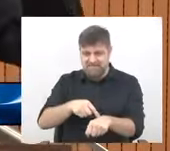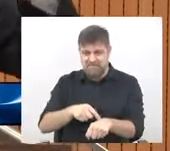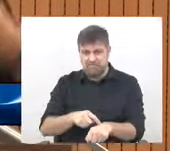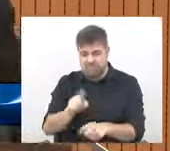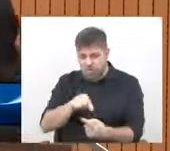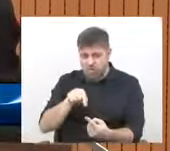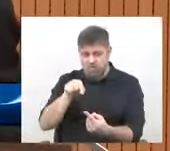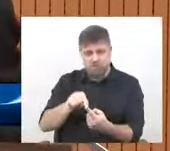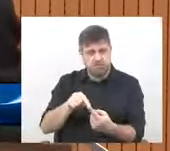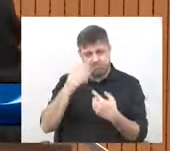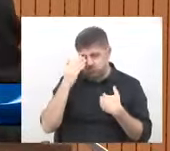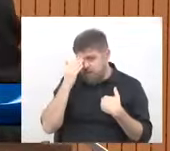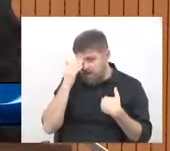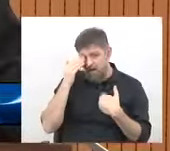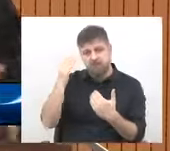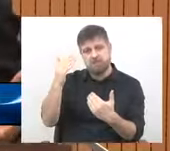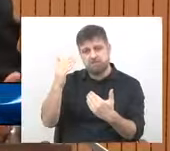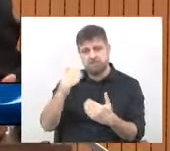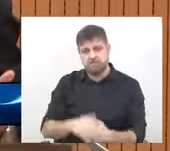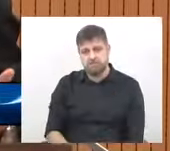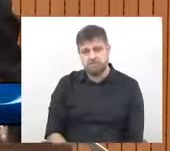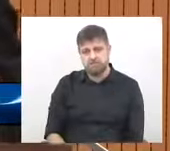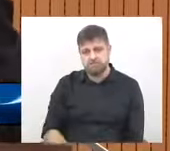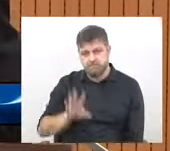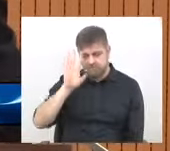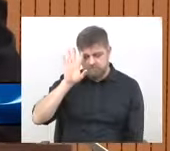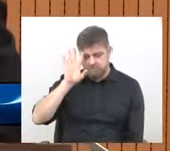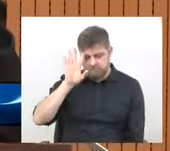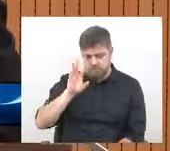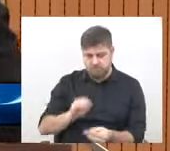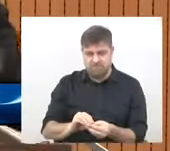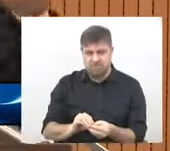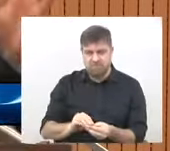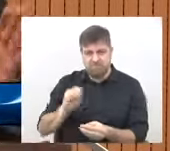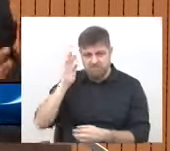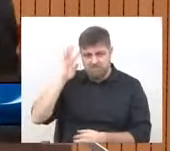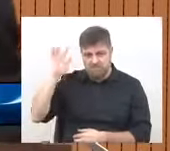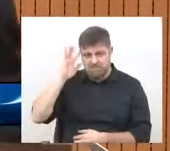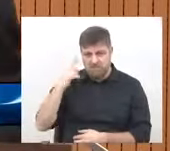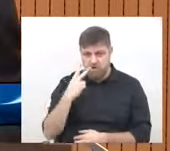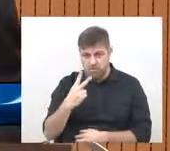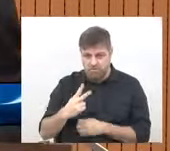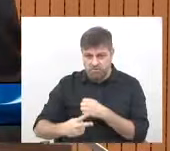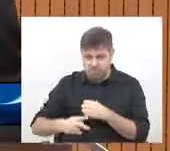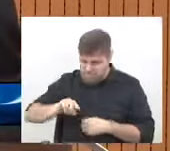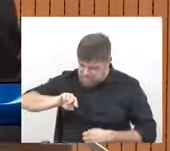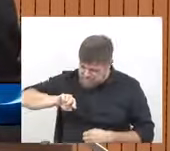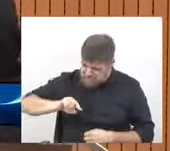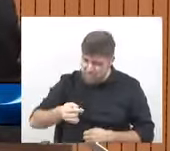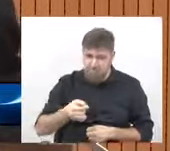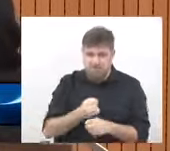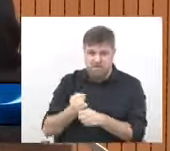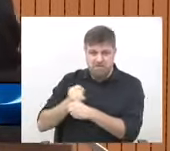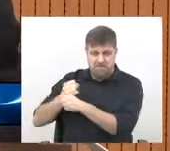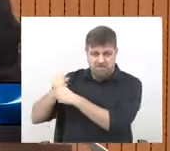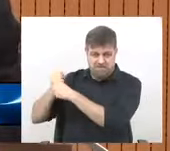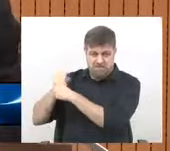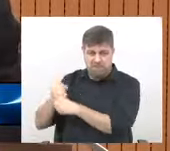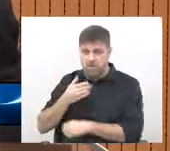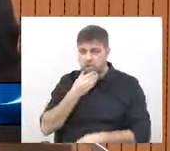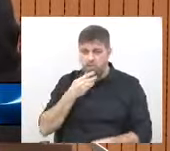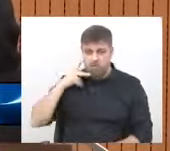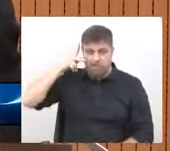para agradecer. E eu fecho com um pensamento de 2000 anos atrás de Cícero, o grande